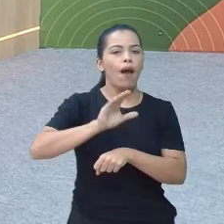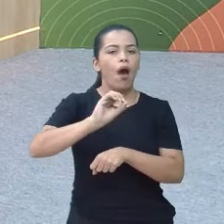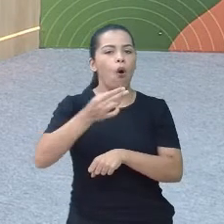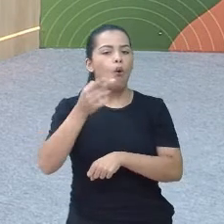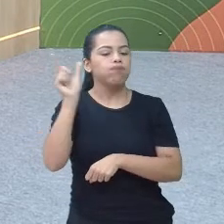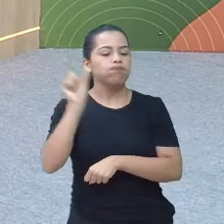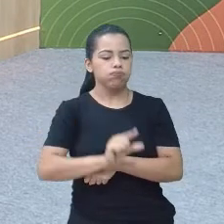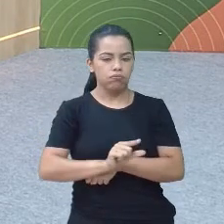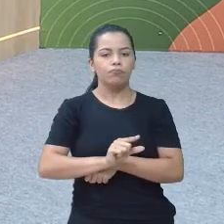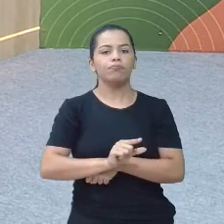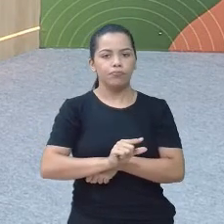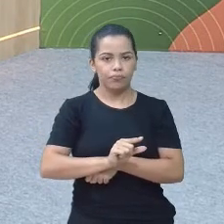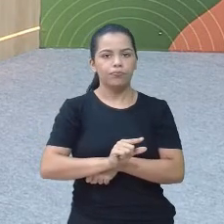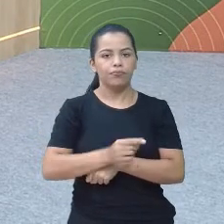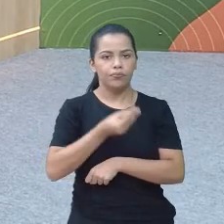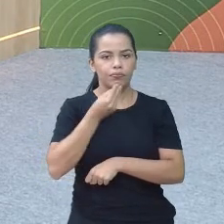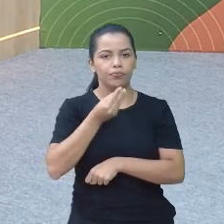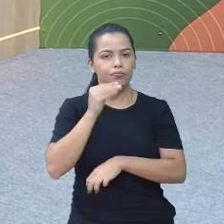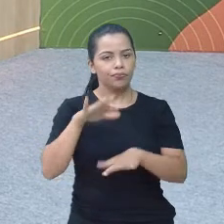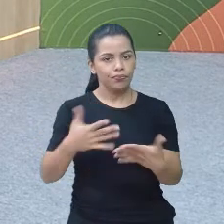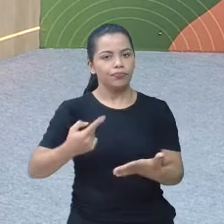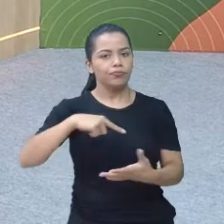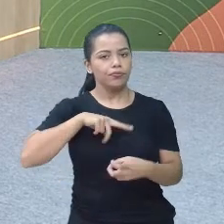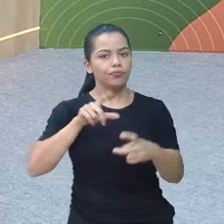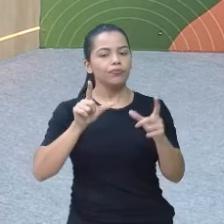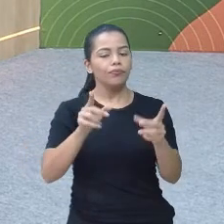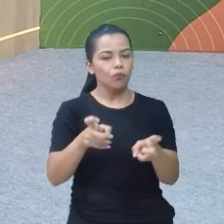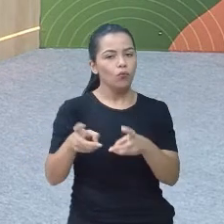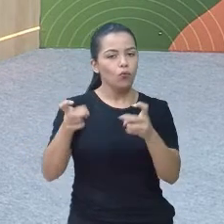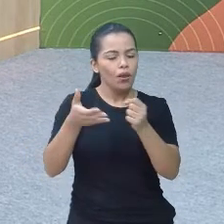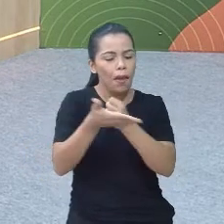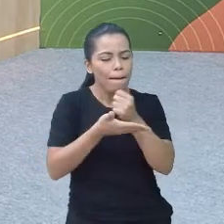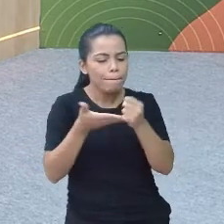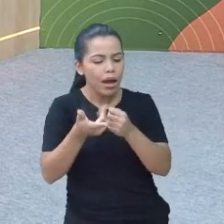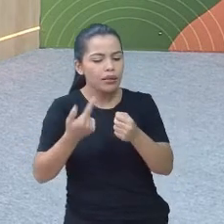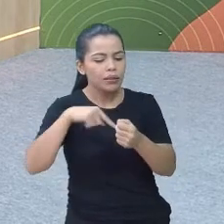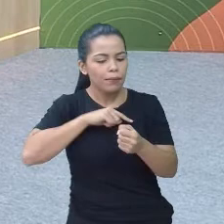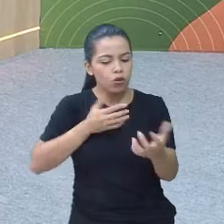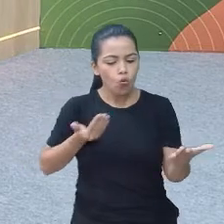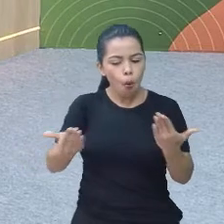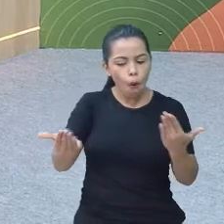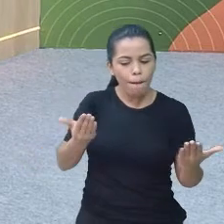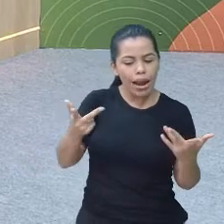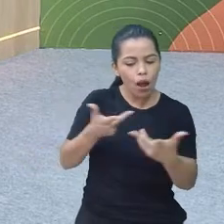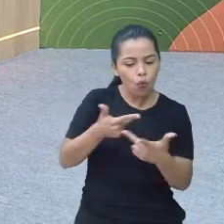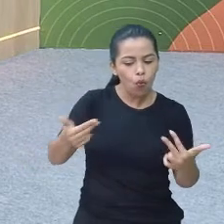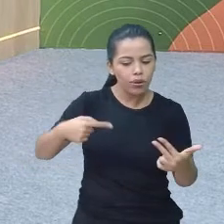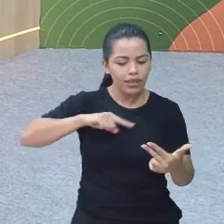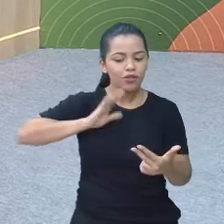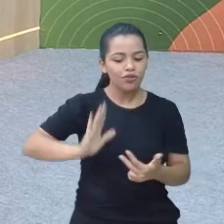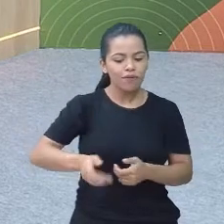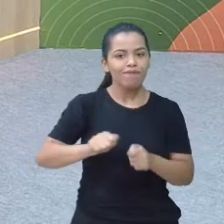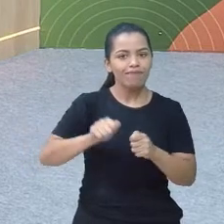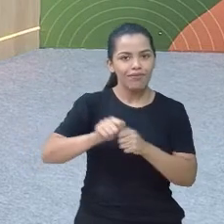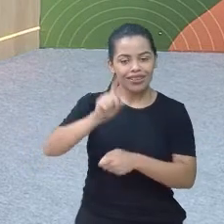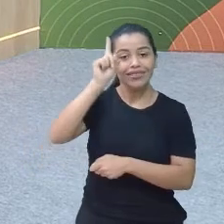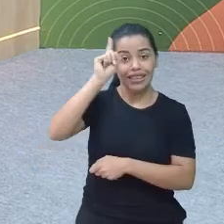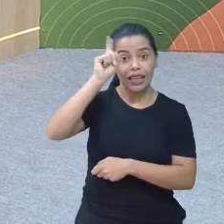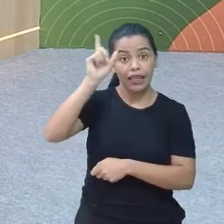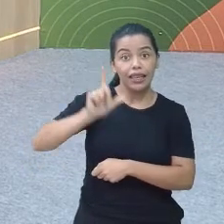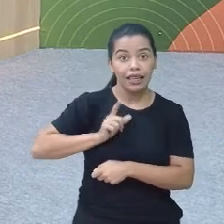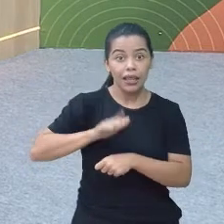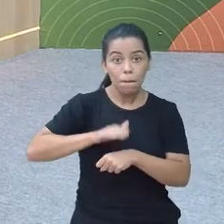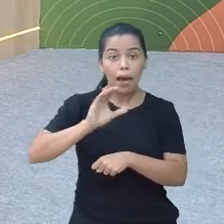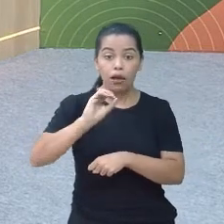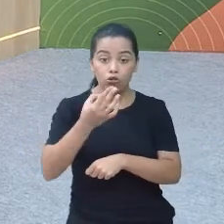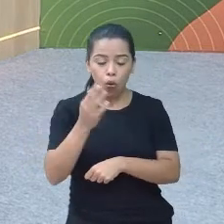chance, e a gente vai perceber que isso daí vai servir de base para a gente comparar com coisas que a gente já faz no dia a dia de ter mais ou menos